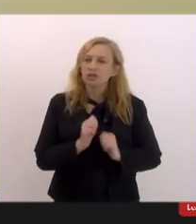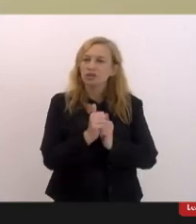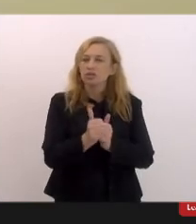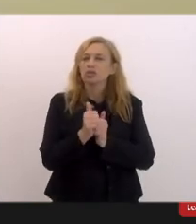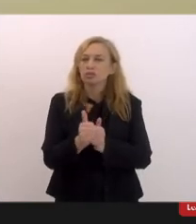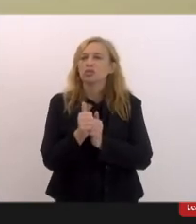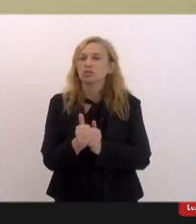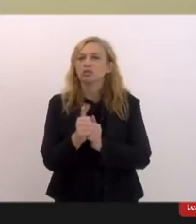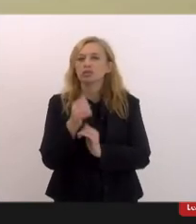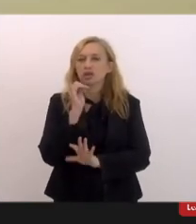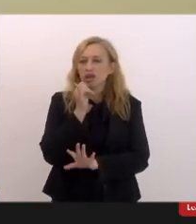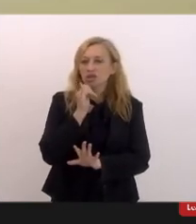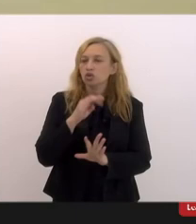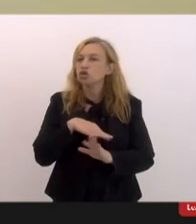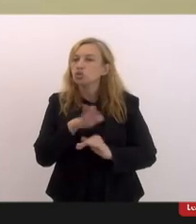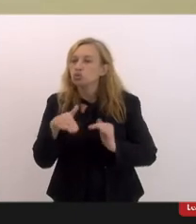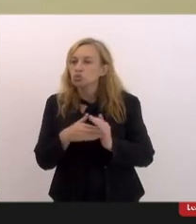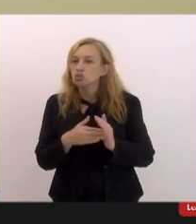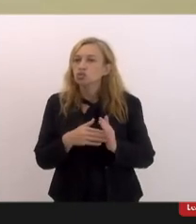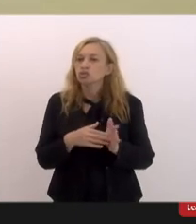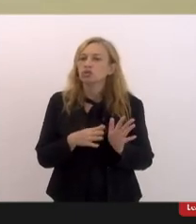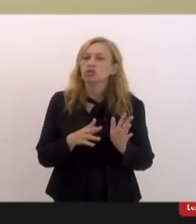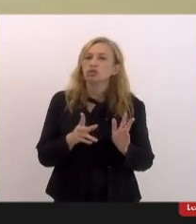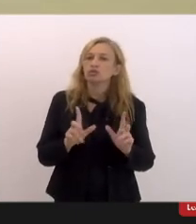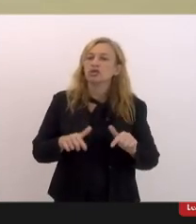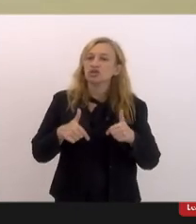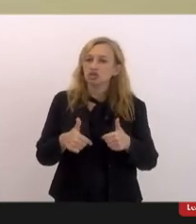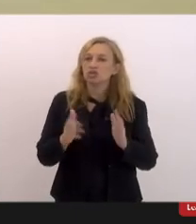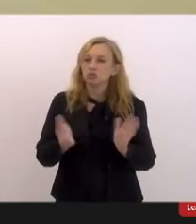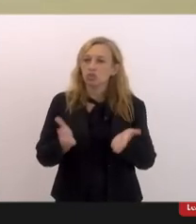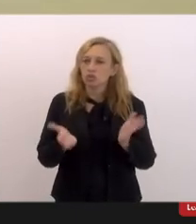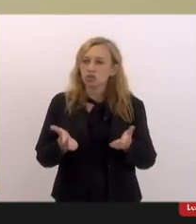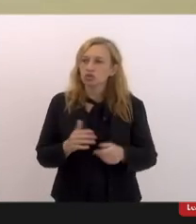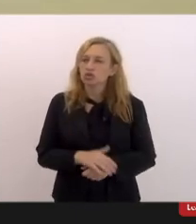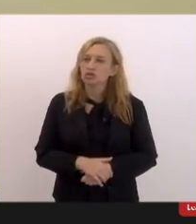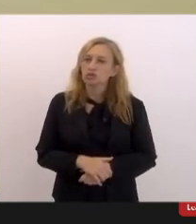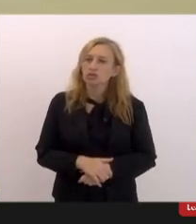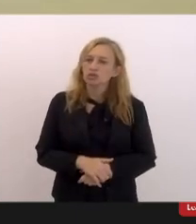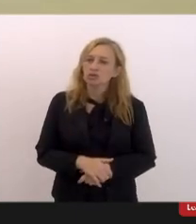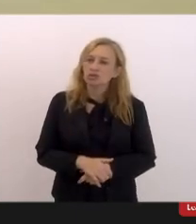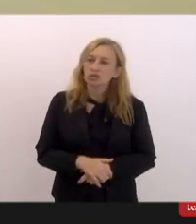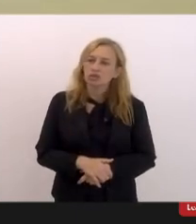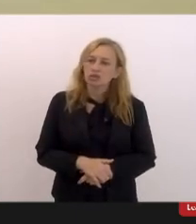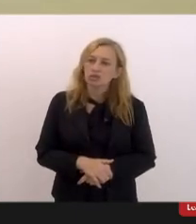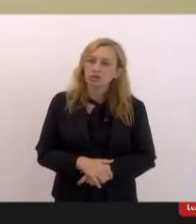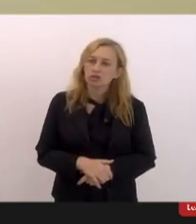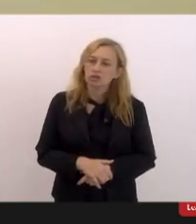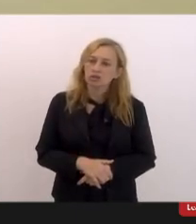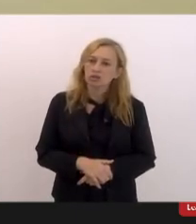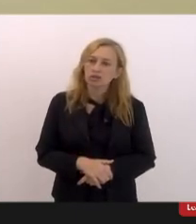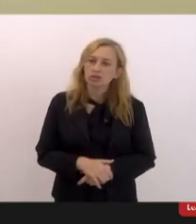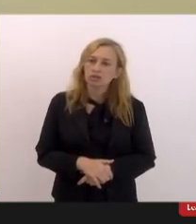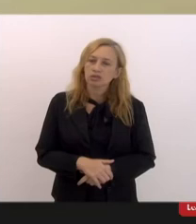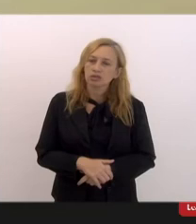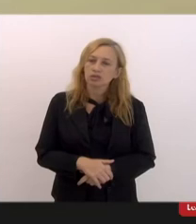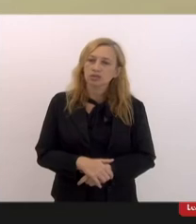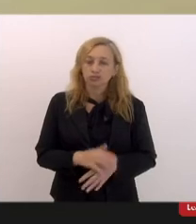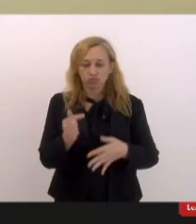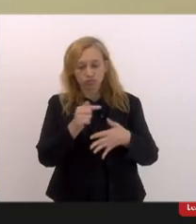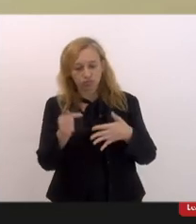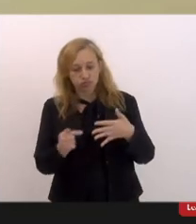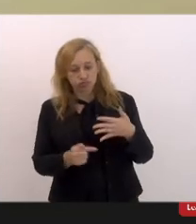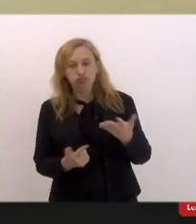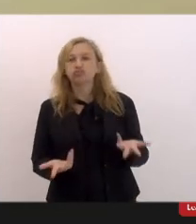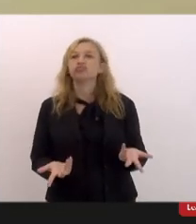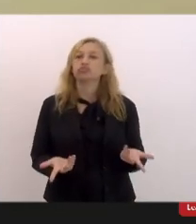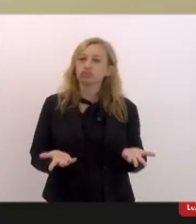um relato, né, daquilo que compete a Secretaria de Saúde. Eu coloco aqui também à disposição da Secretaria